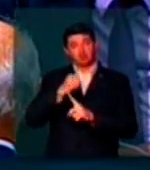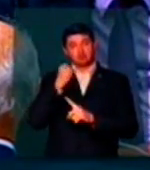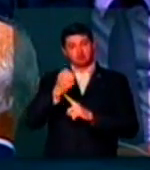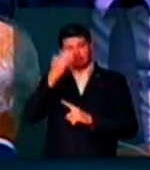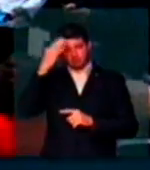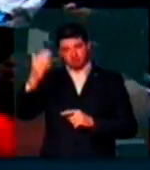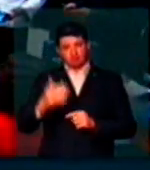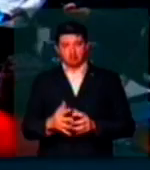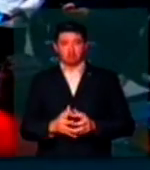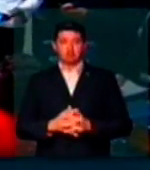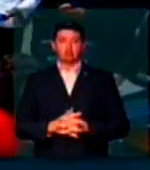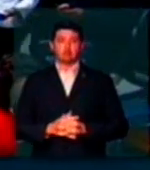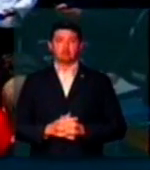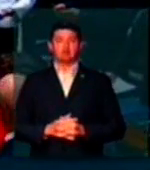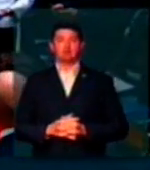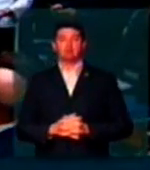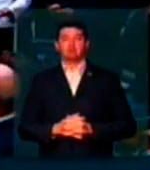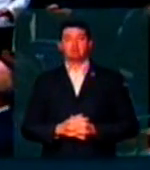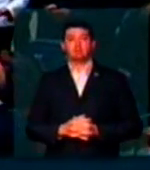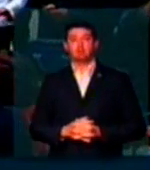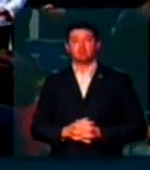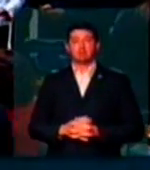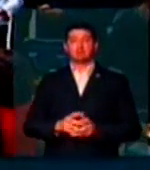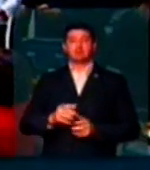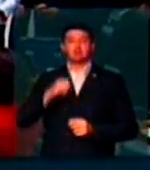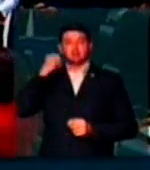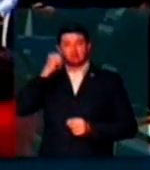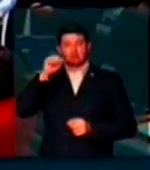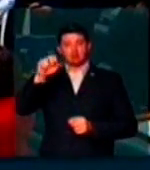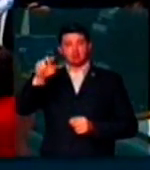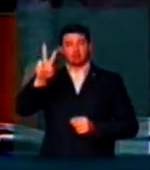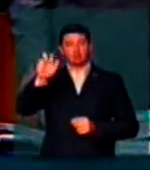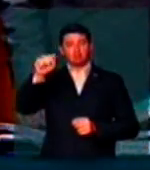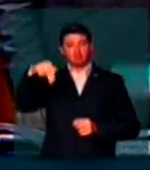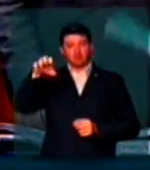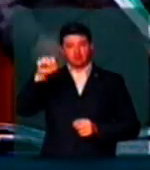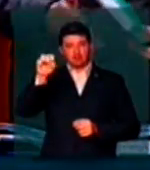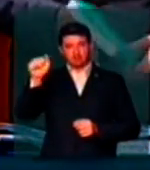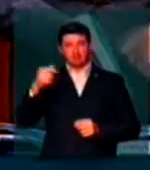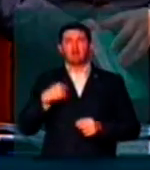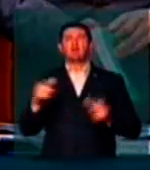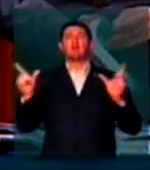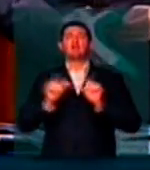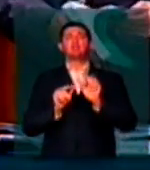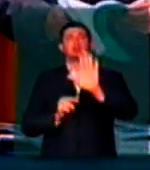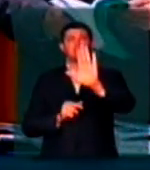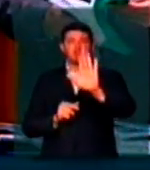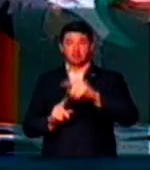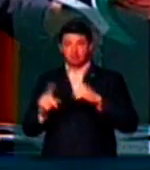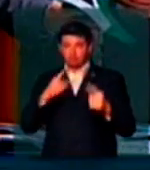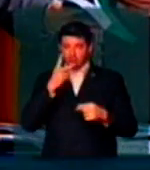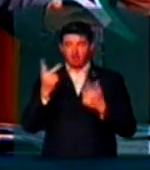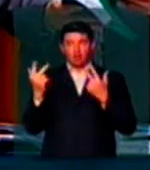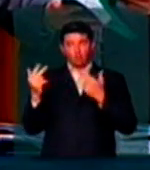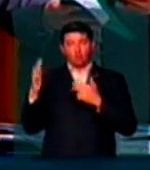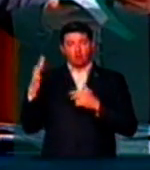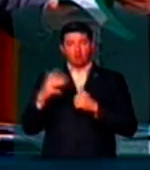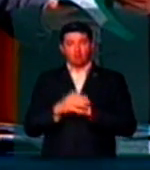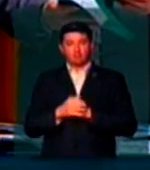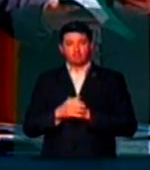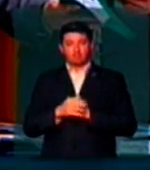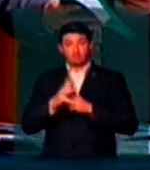senhor presidente. Senhor presidente. Senadora Vanessa Graziottin. Eu serei muito breve, mas vou falar de um assunto semelhante,